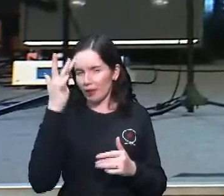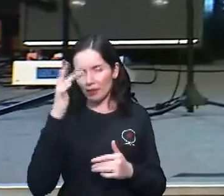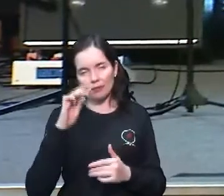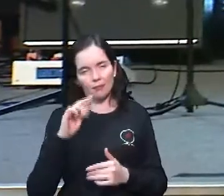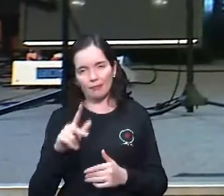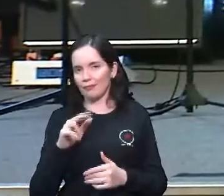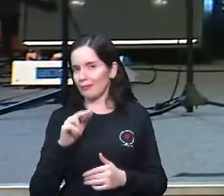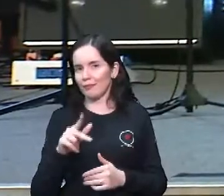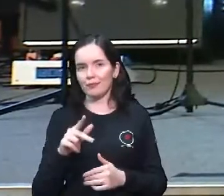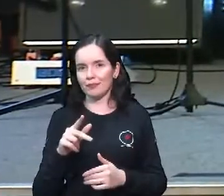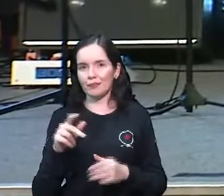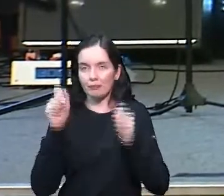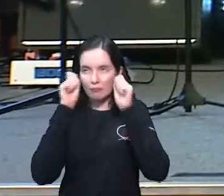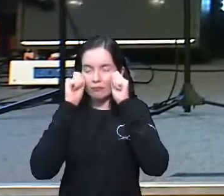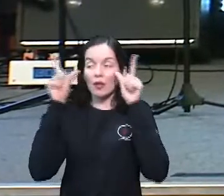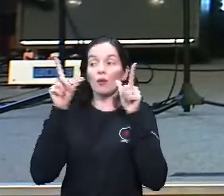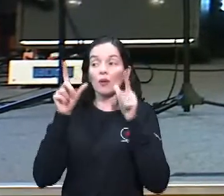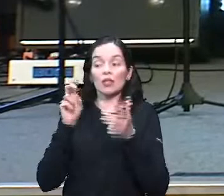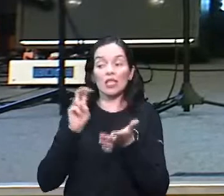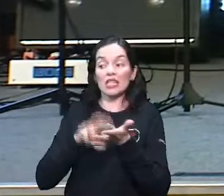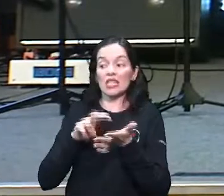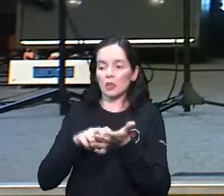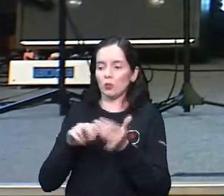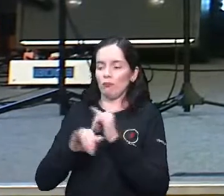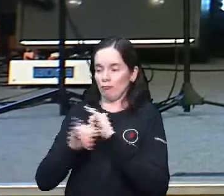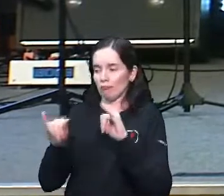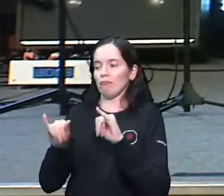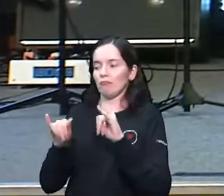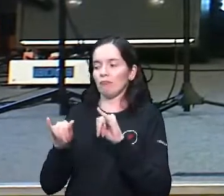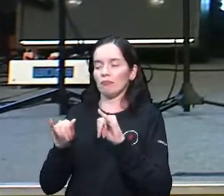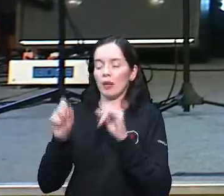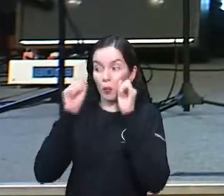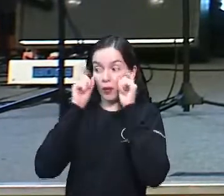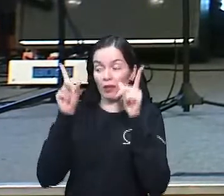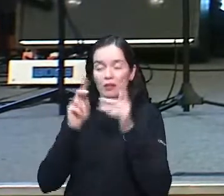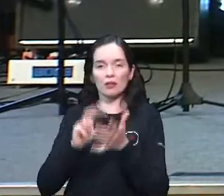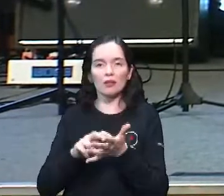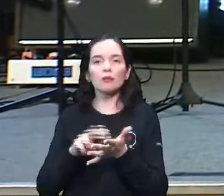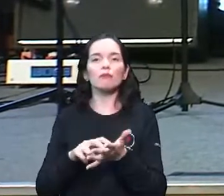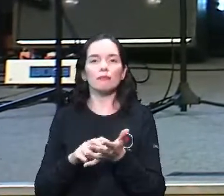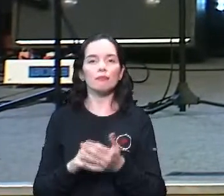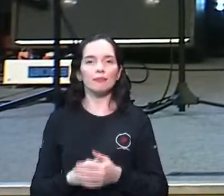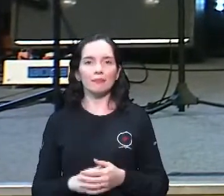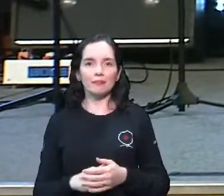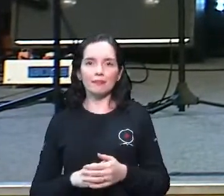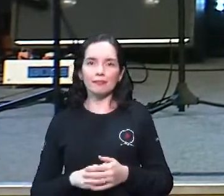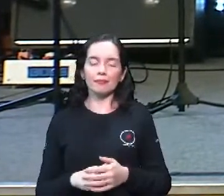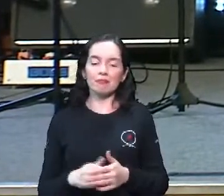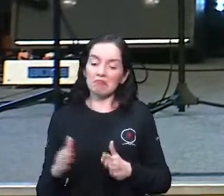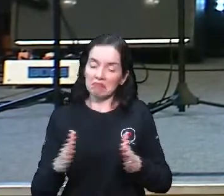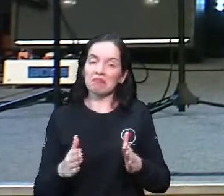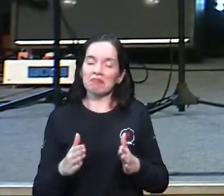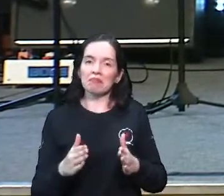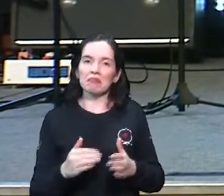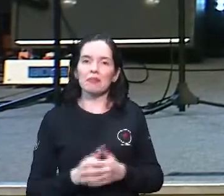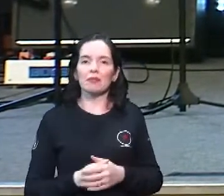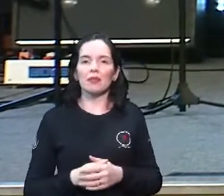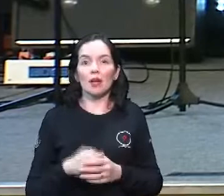Vai ter que acordar cedo. Fala com seu irmão, tem que acordar cedo. Vai chegar uma fase que você pode acordar às